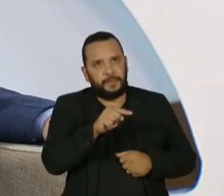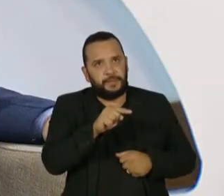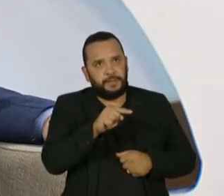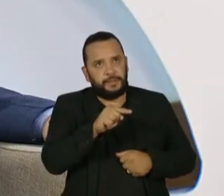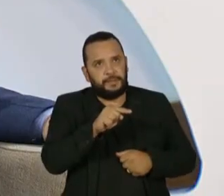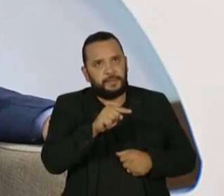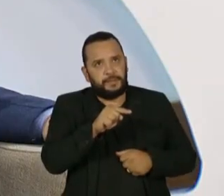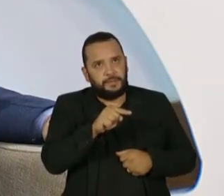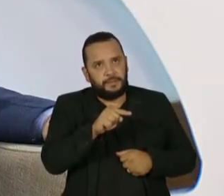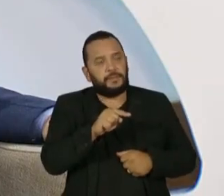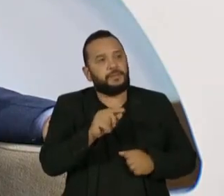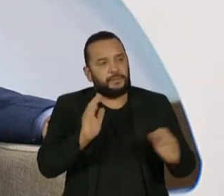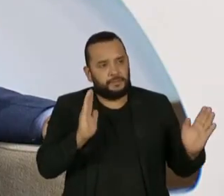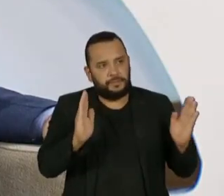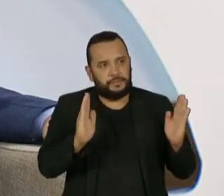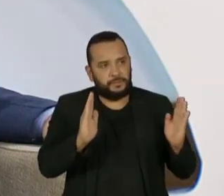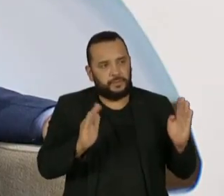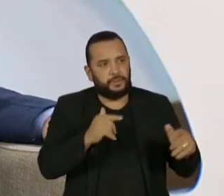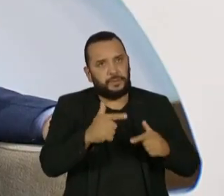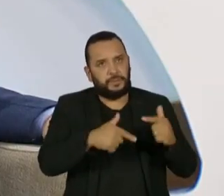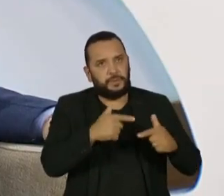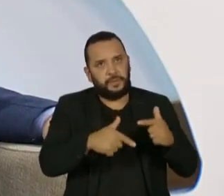como é que se chama, do mandato dos